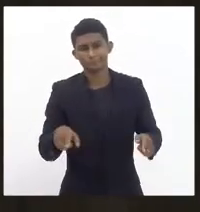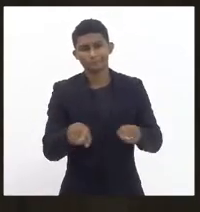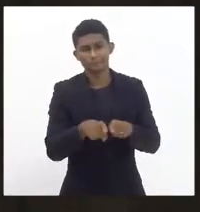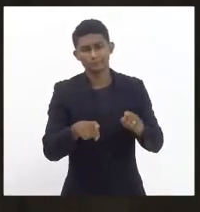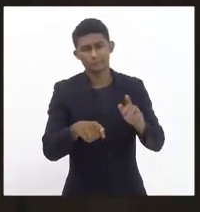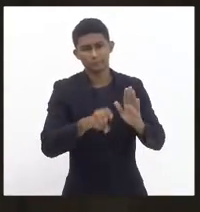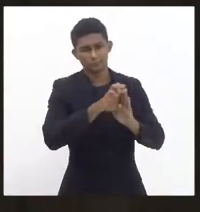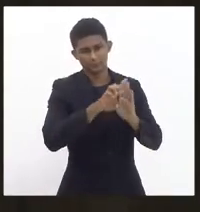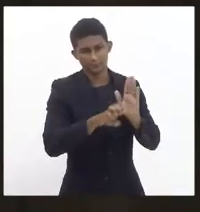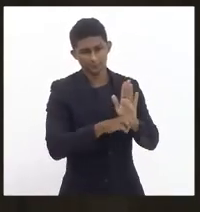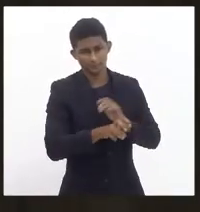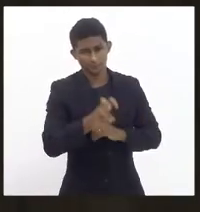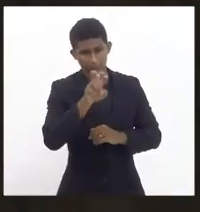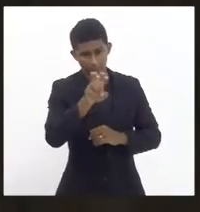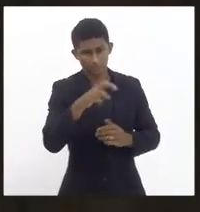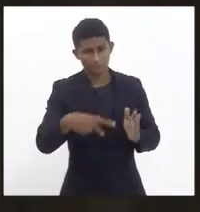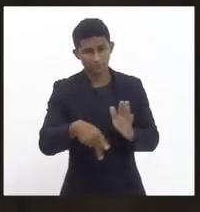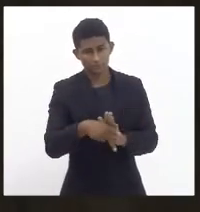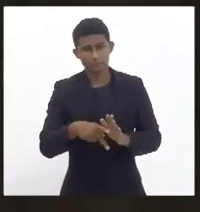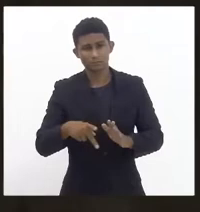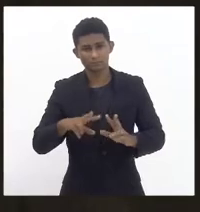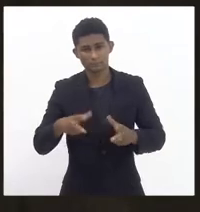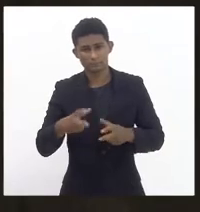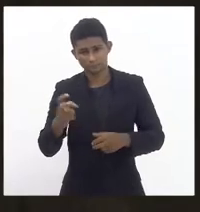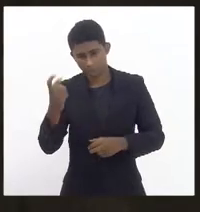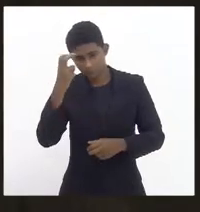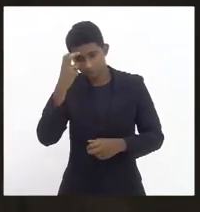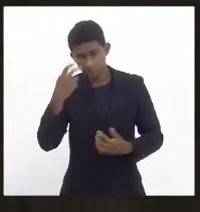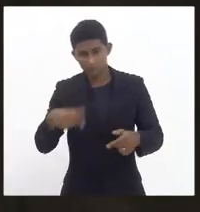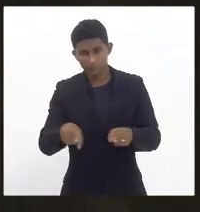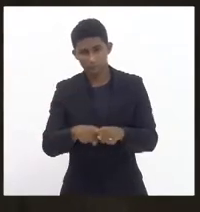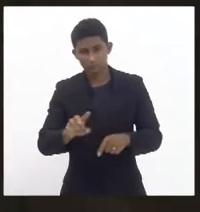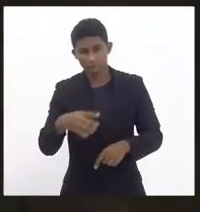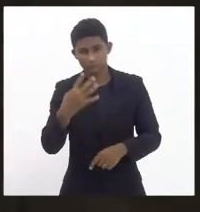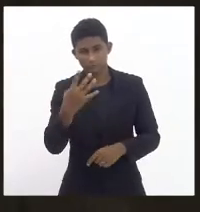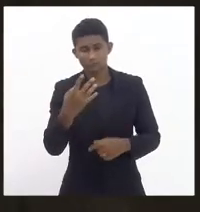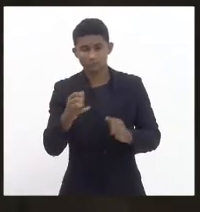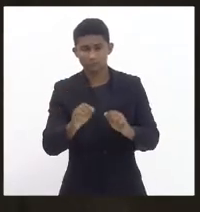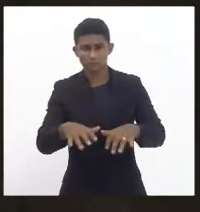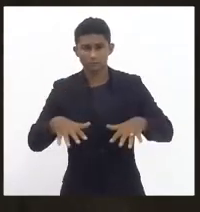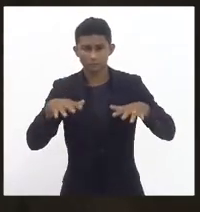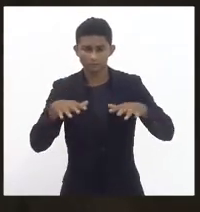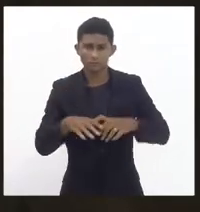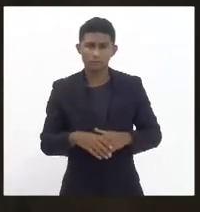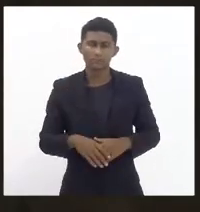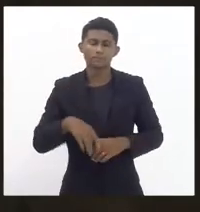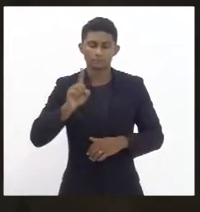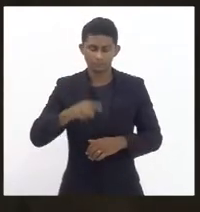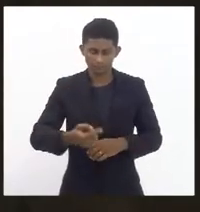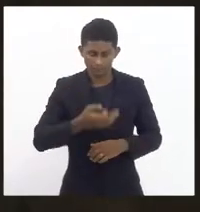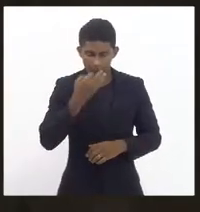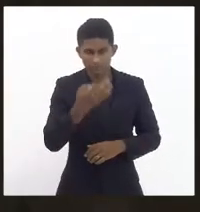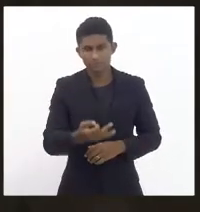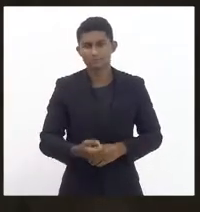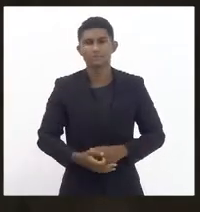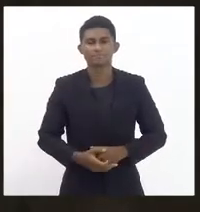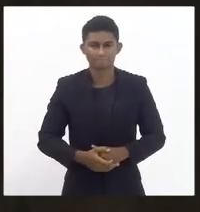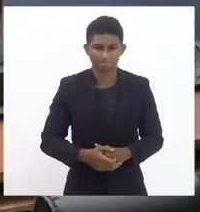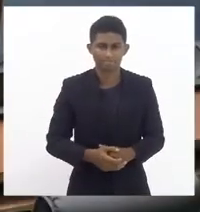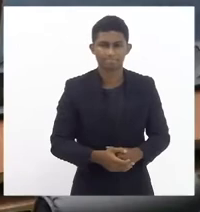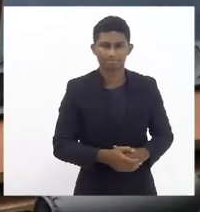disto a emenda cinco da cultura e a 4 de plenário é o parecer seu